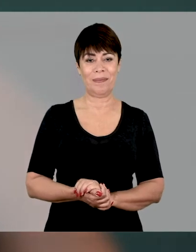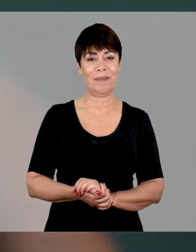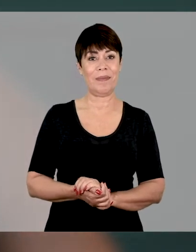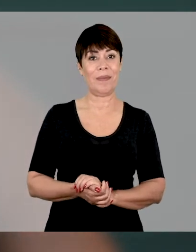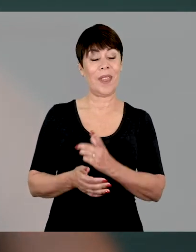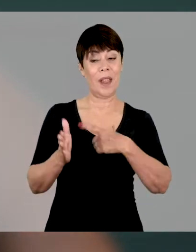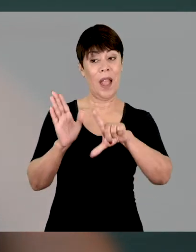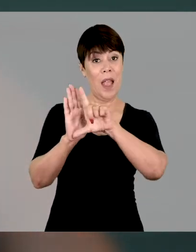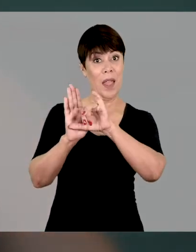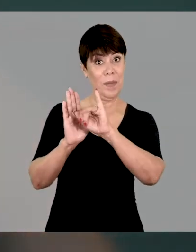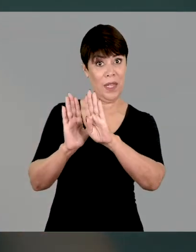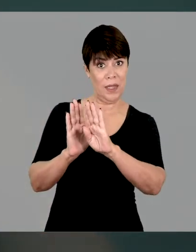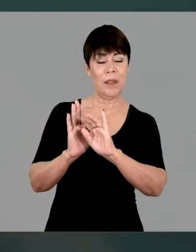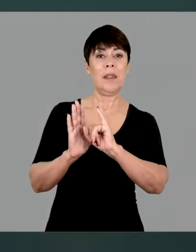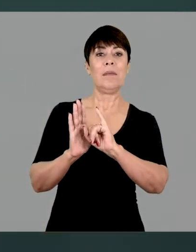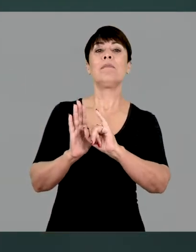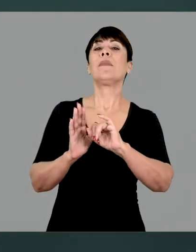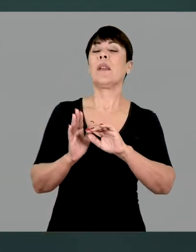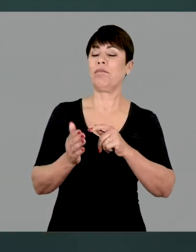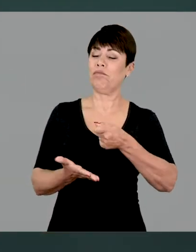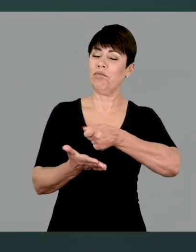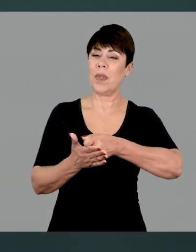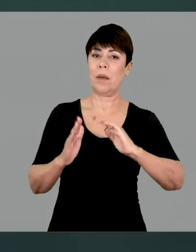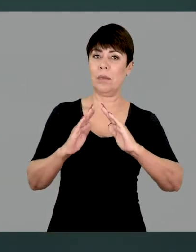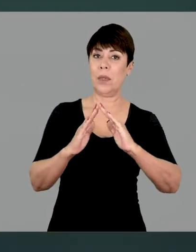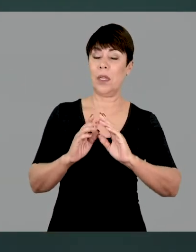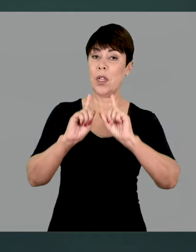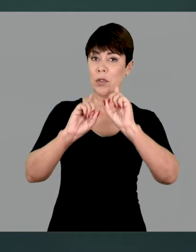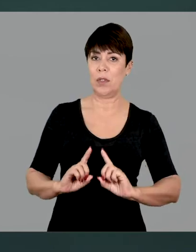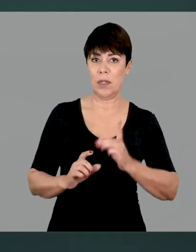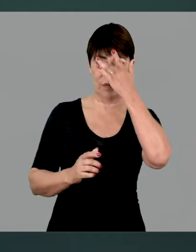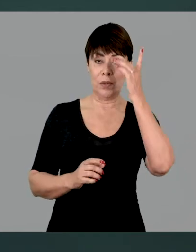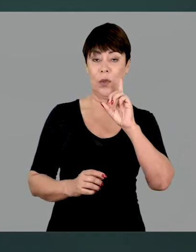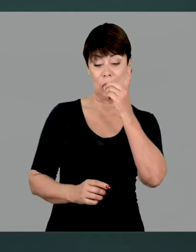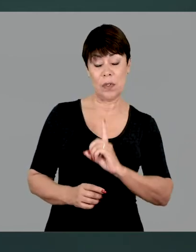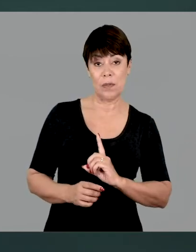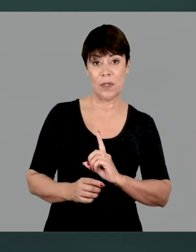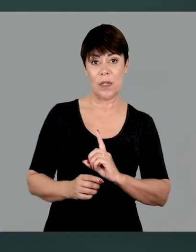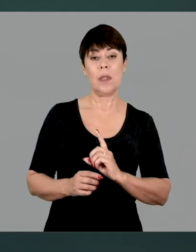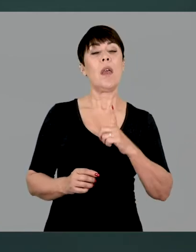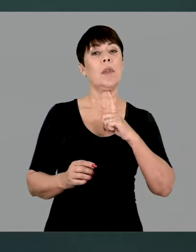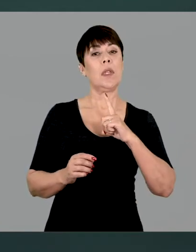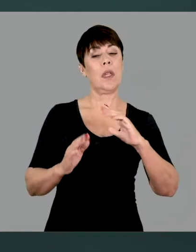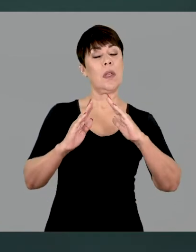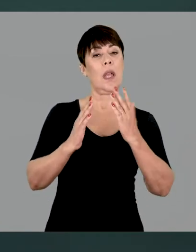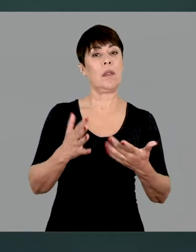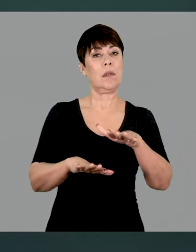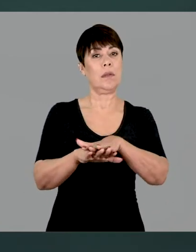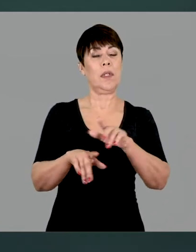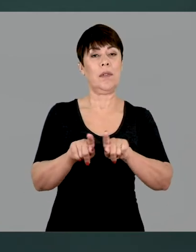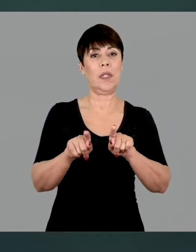ali Brasileira de inclusão garante o direito à moradia digna para pessoas com deficiência prevendo residências